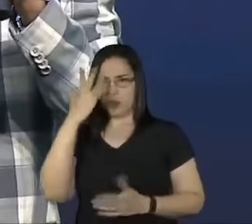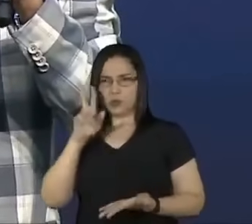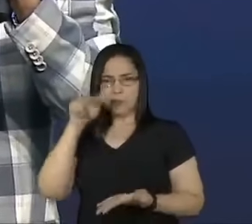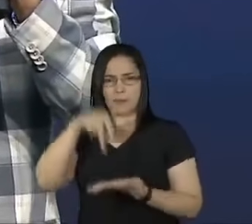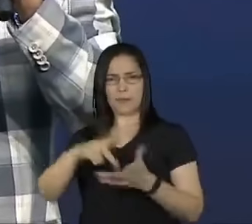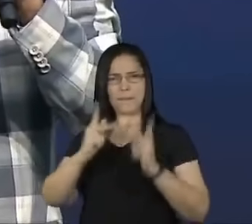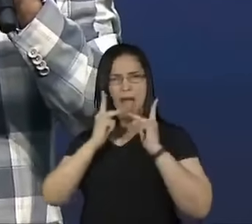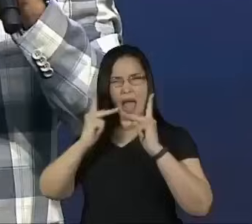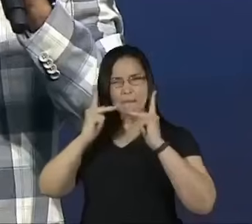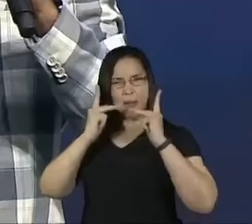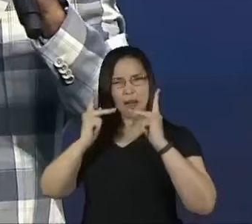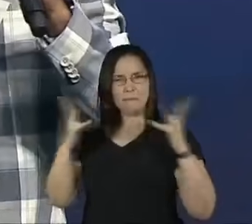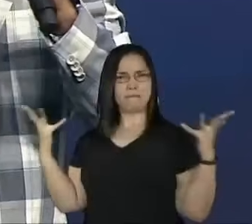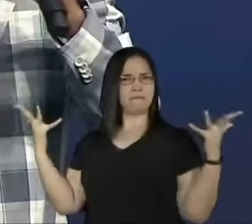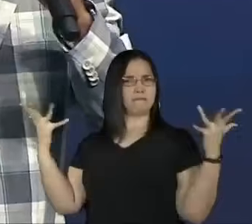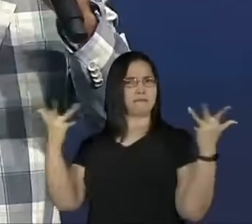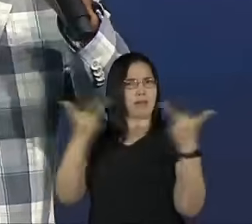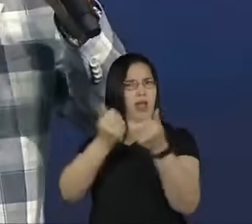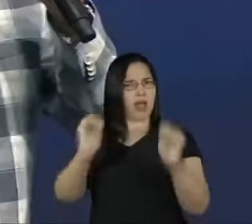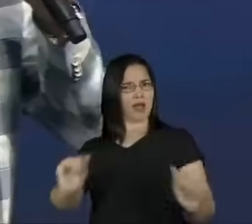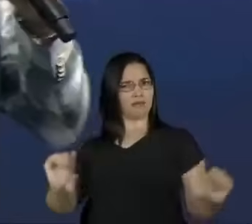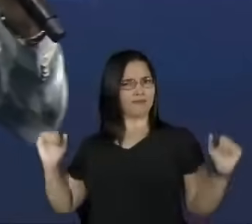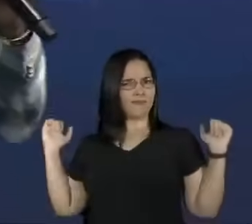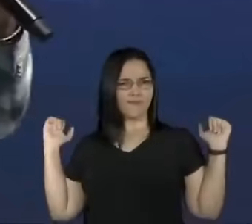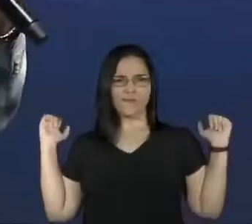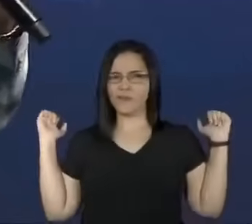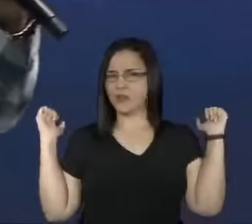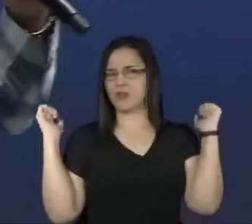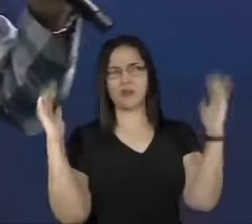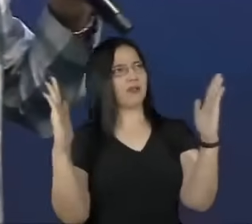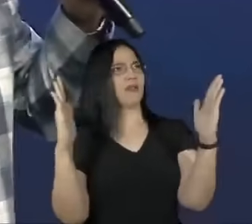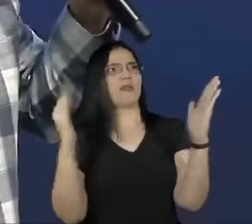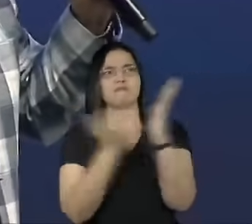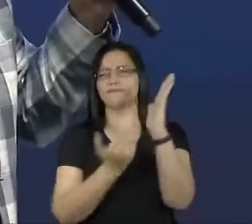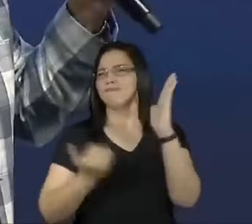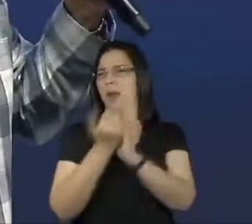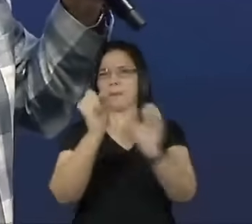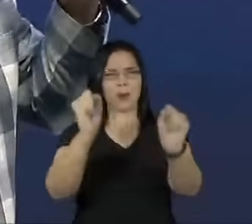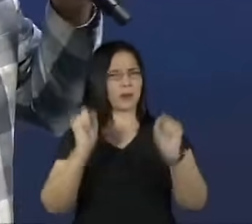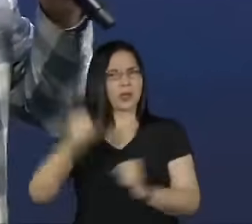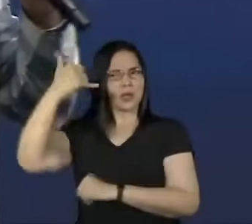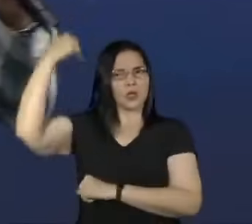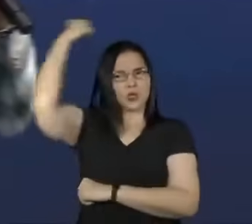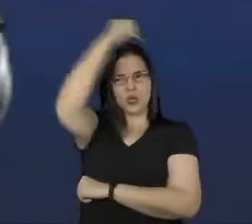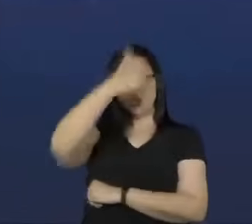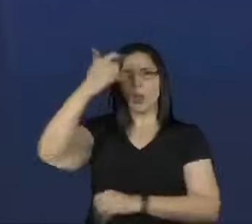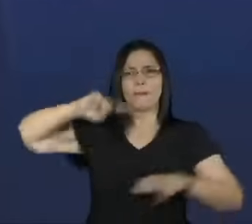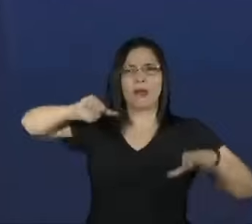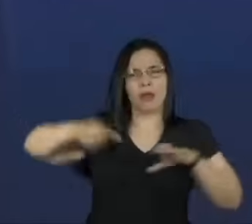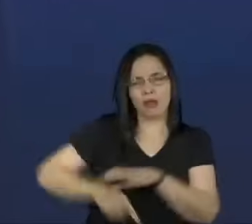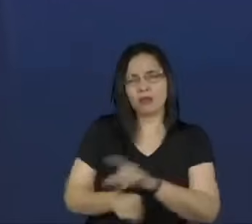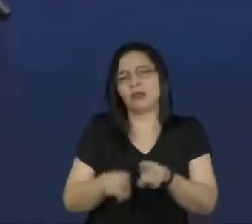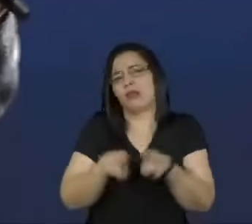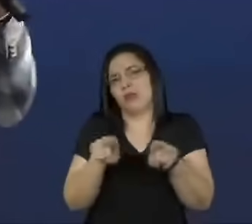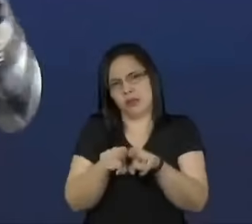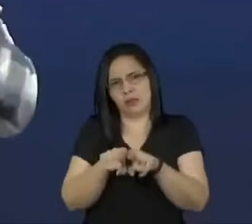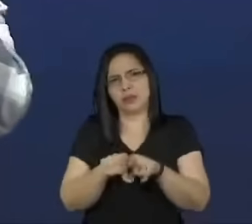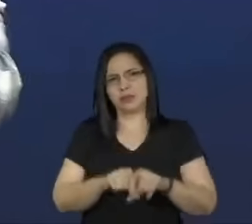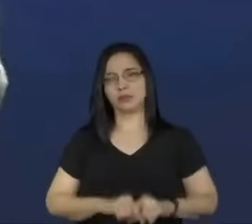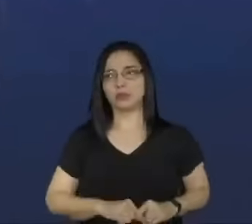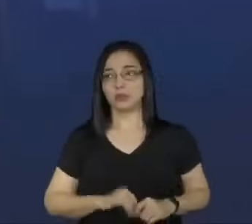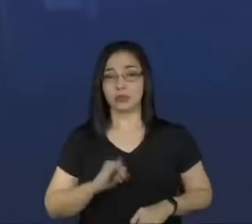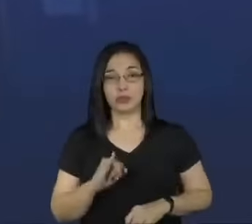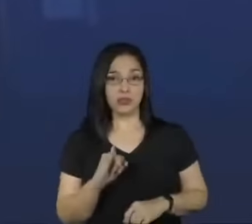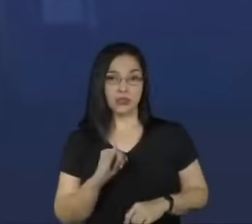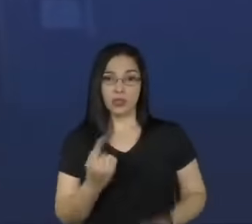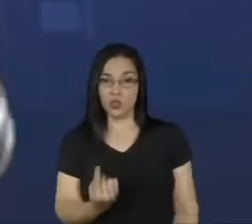mensagem extraordinar Sima Espetacular com muito poder com muita unção com muita profundidade se